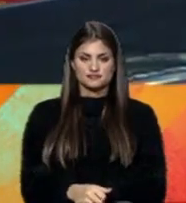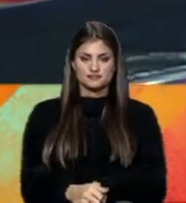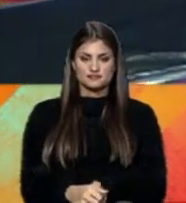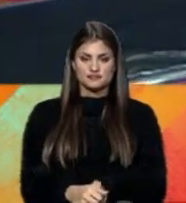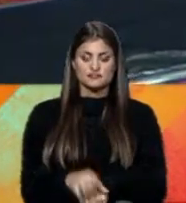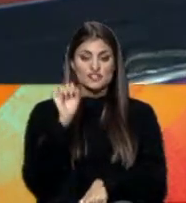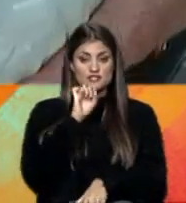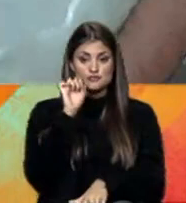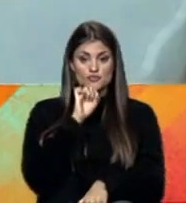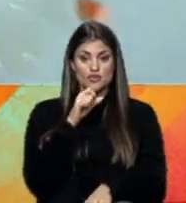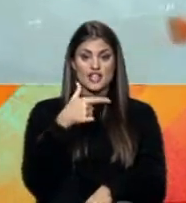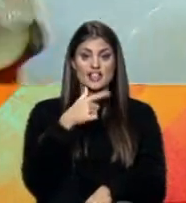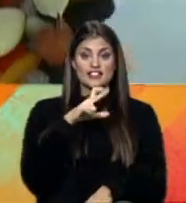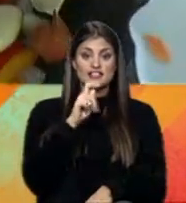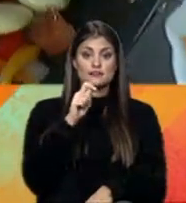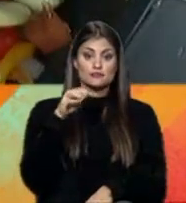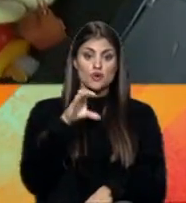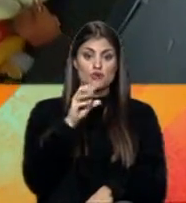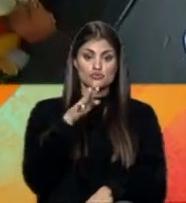não é? A cenoura e os tremoços.